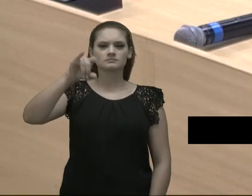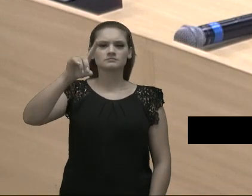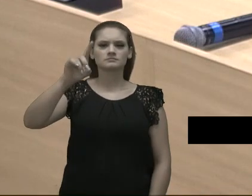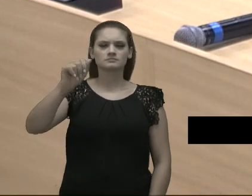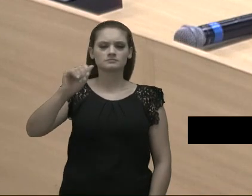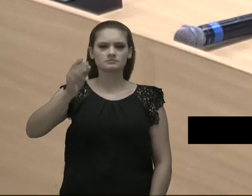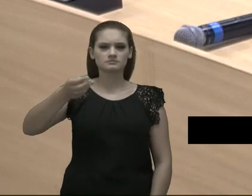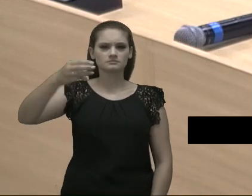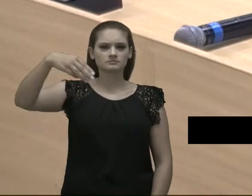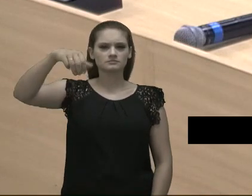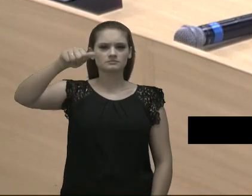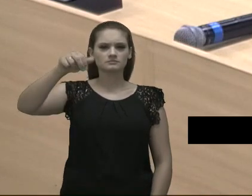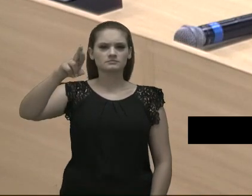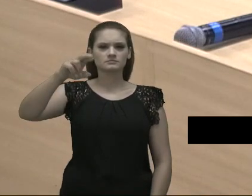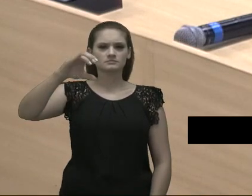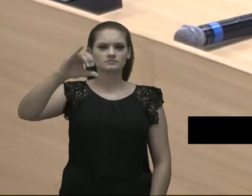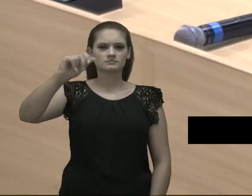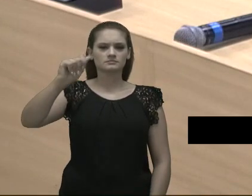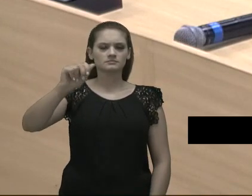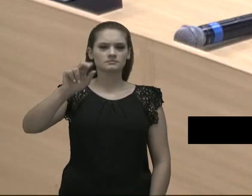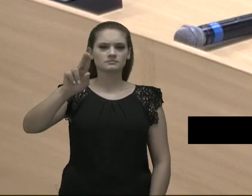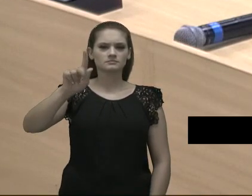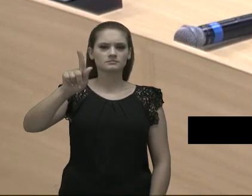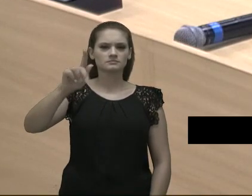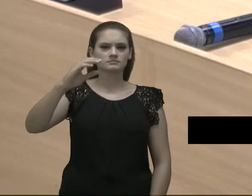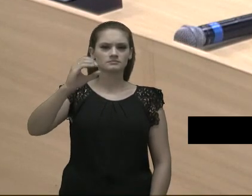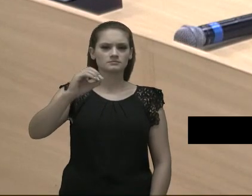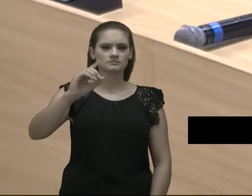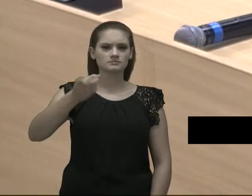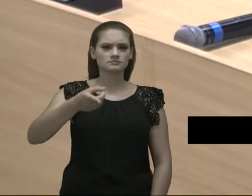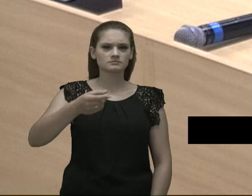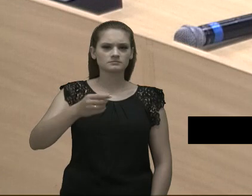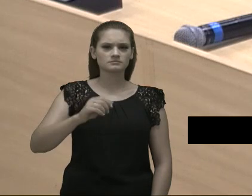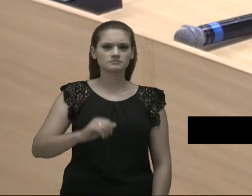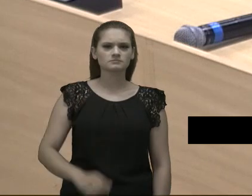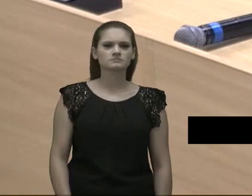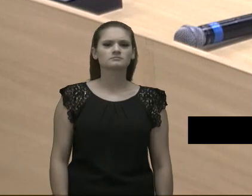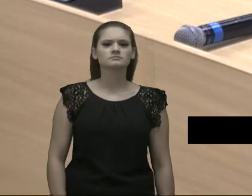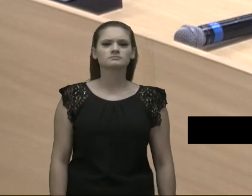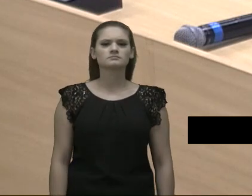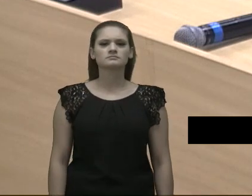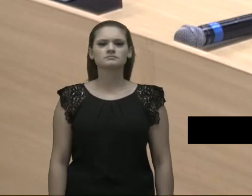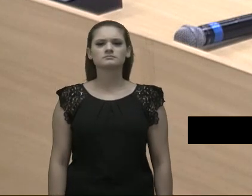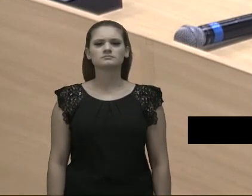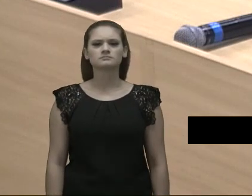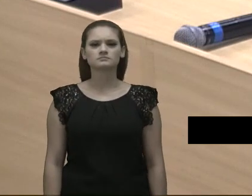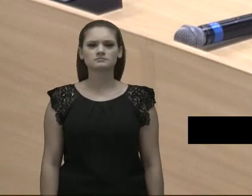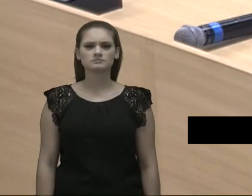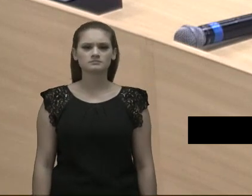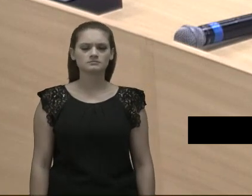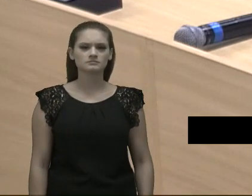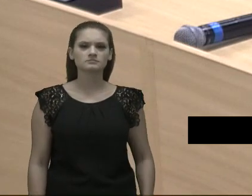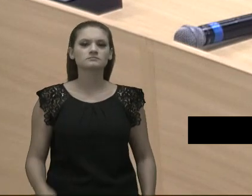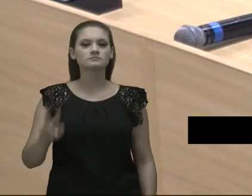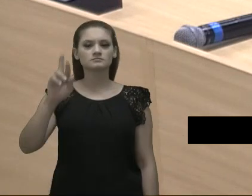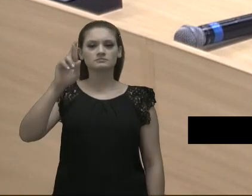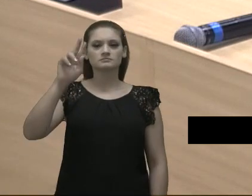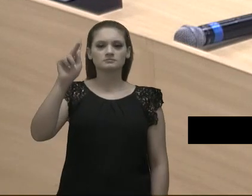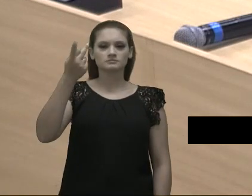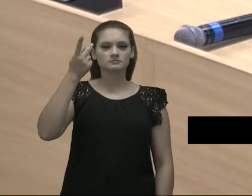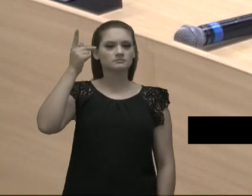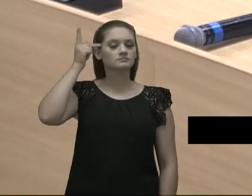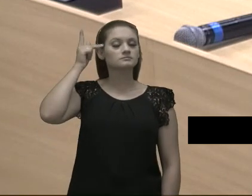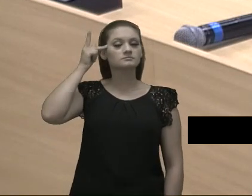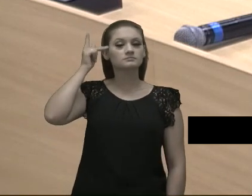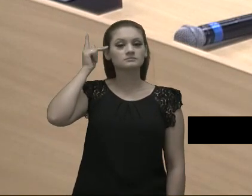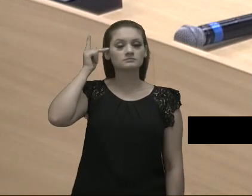o Márcio, o Hugo. Márcio não apareceu até agora. Quem que é Márcio? É do RH da Chavantes. Lá de São Paulo. De São Paulo.